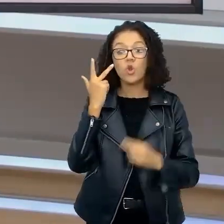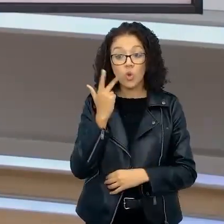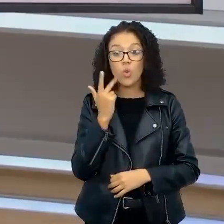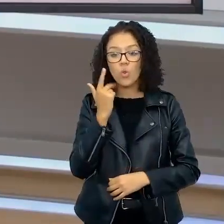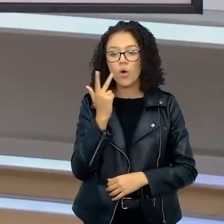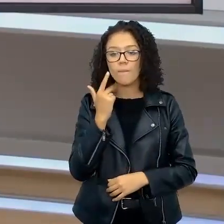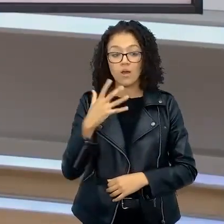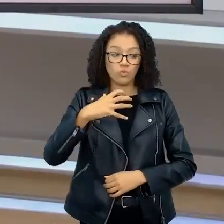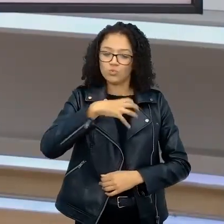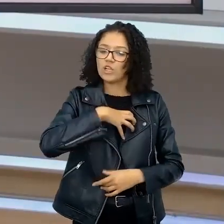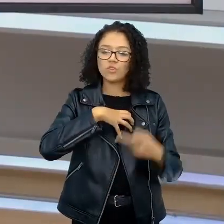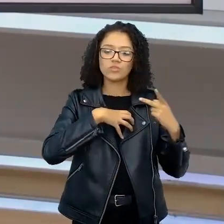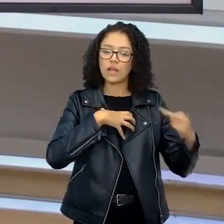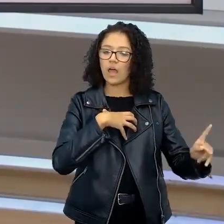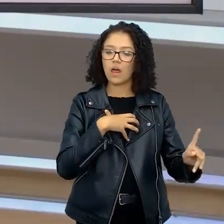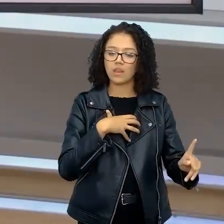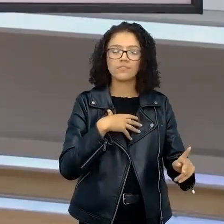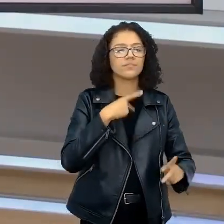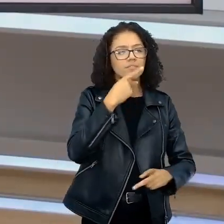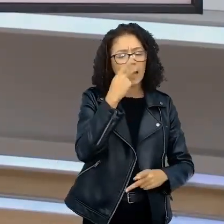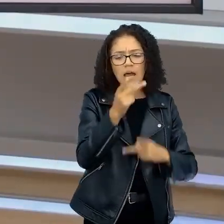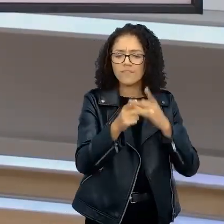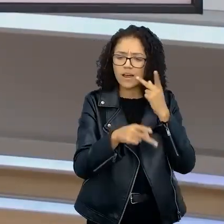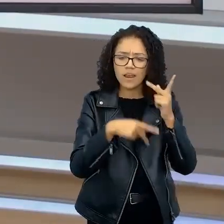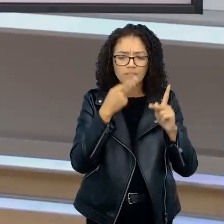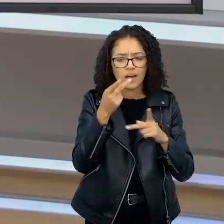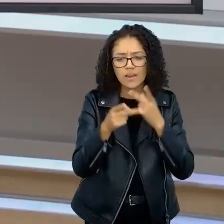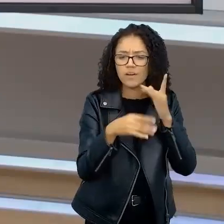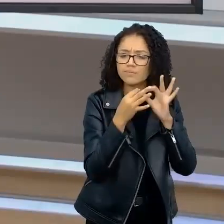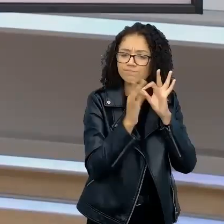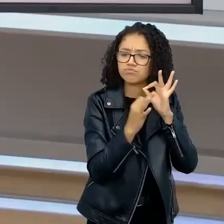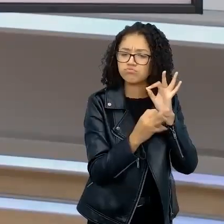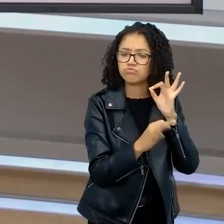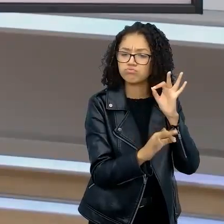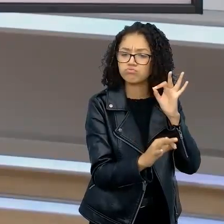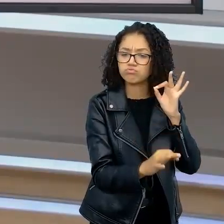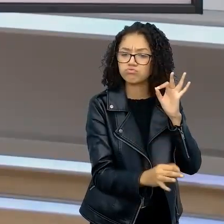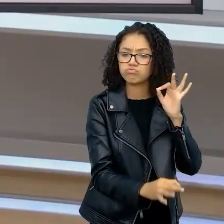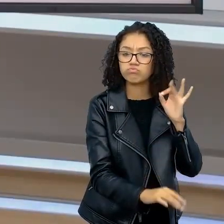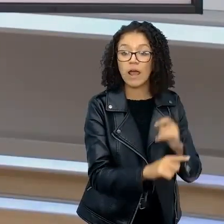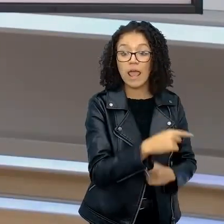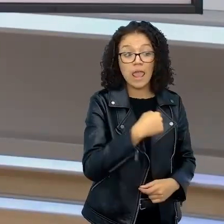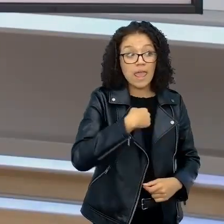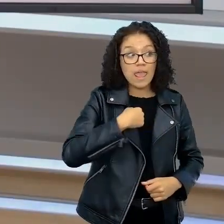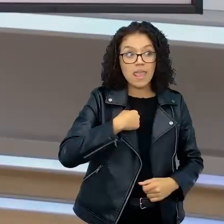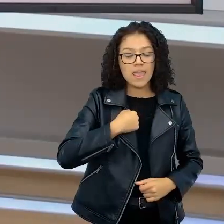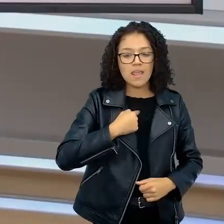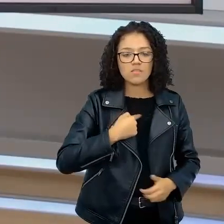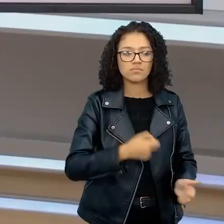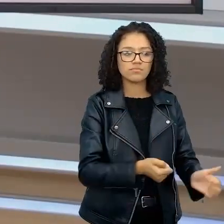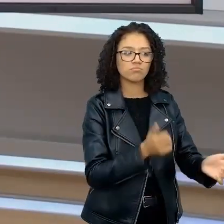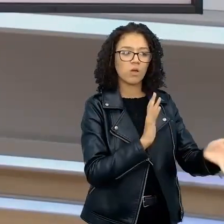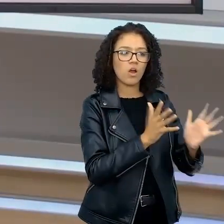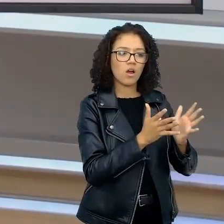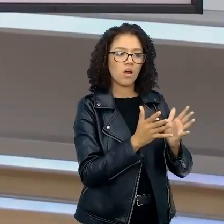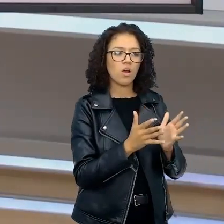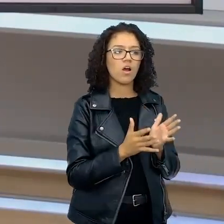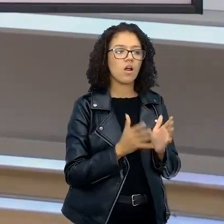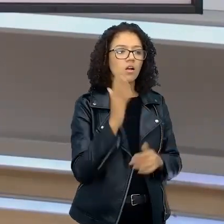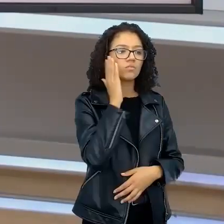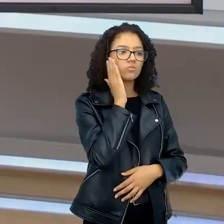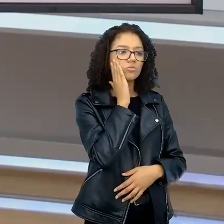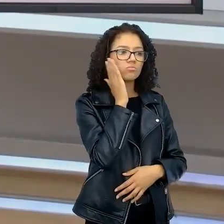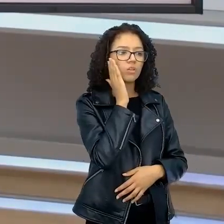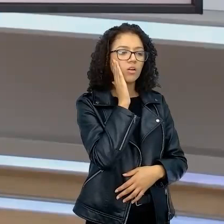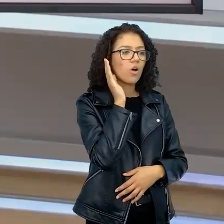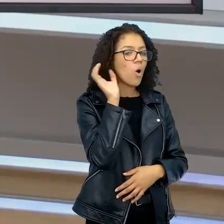relatando do jeito que ela conseguir. A gente só vai escutar de forma empática, mostrando que a gente acredita nela, né, que ela pode trazer